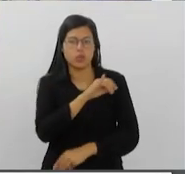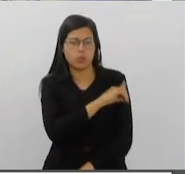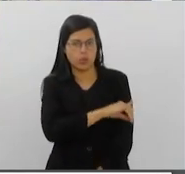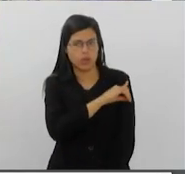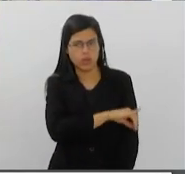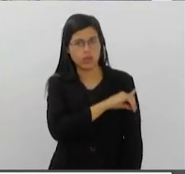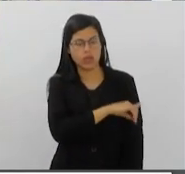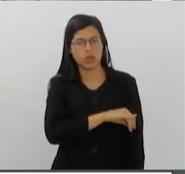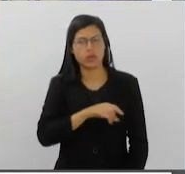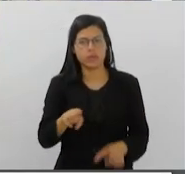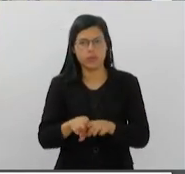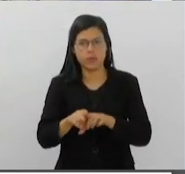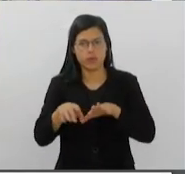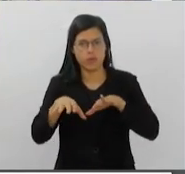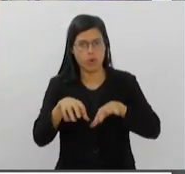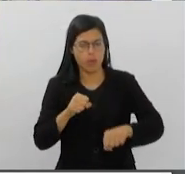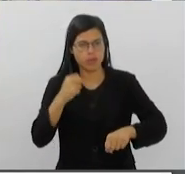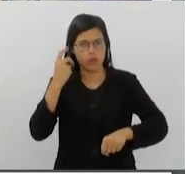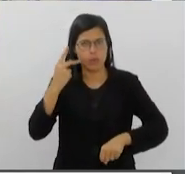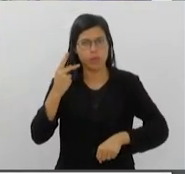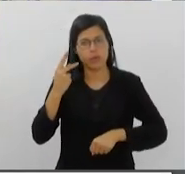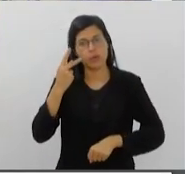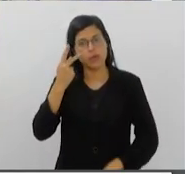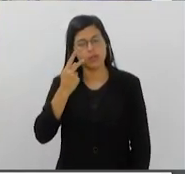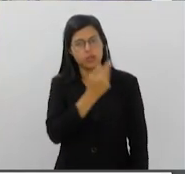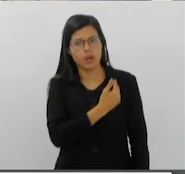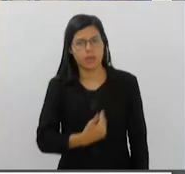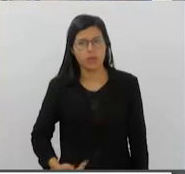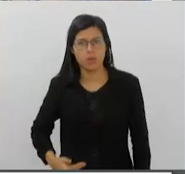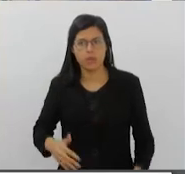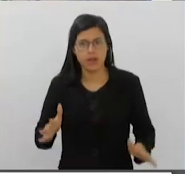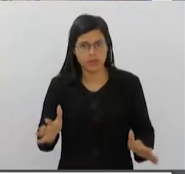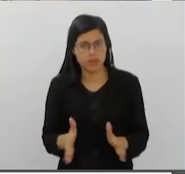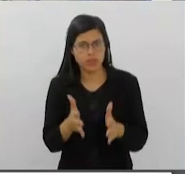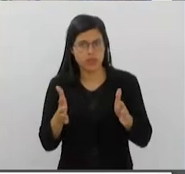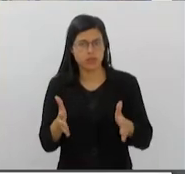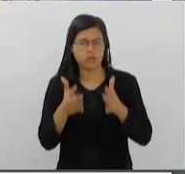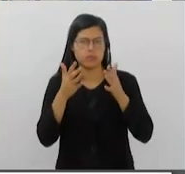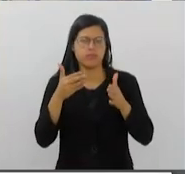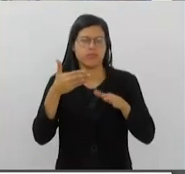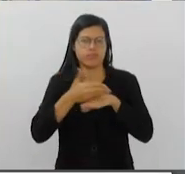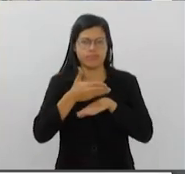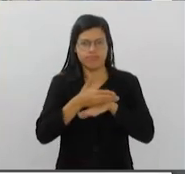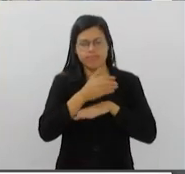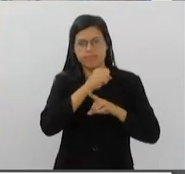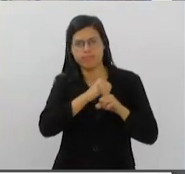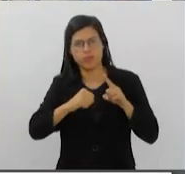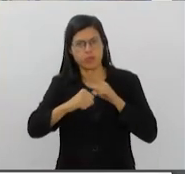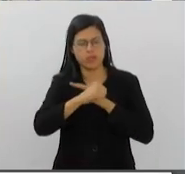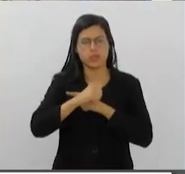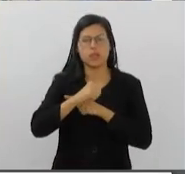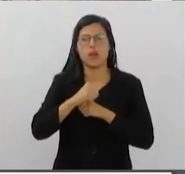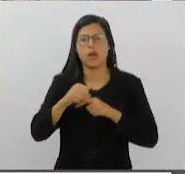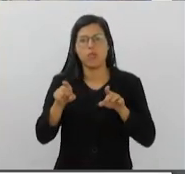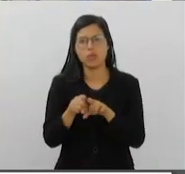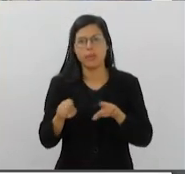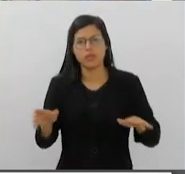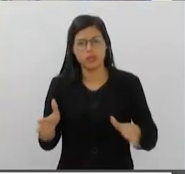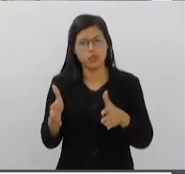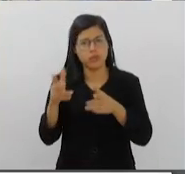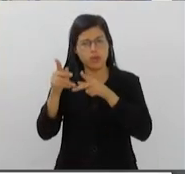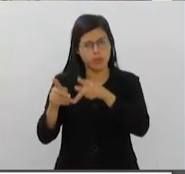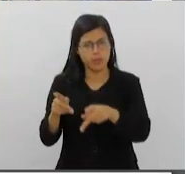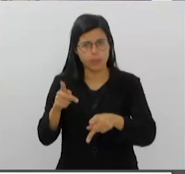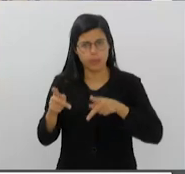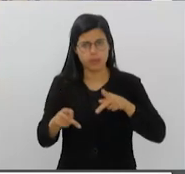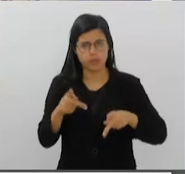realizando formações em políticas públicas para essas lideranças e incentivando a participação social e o engajamento da população para que a gente